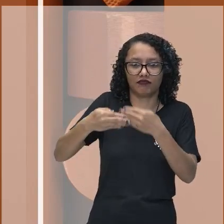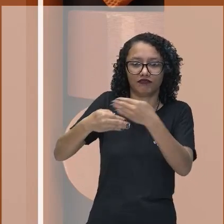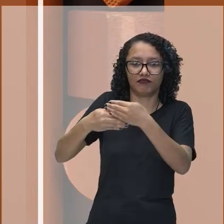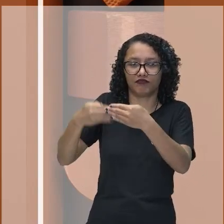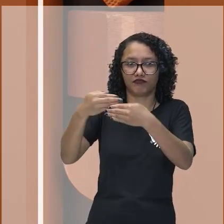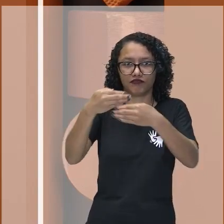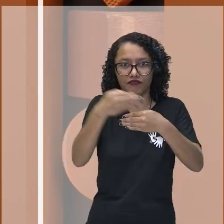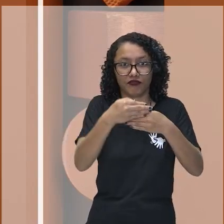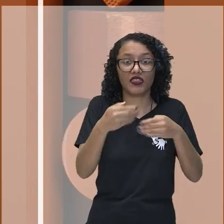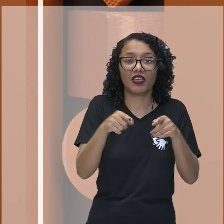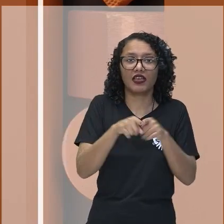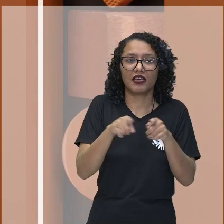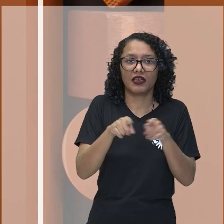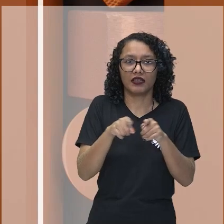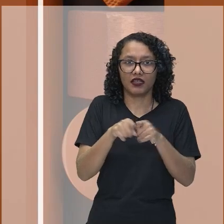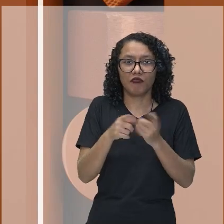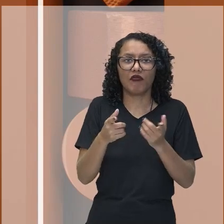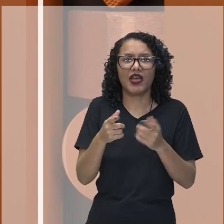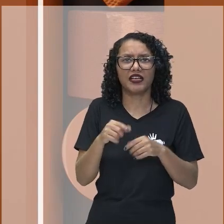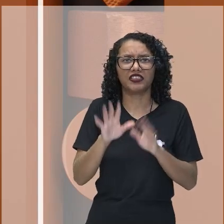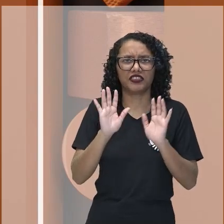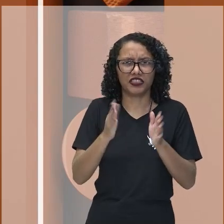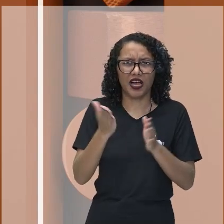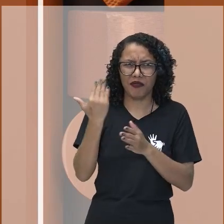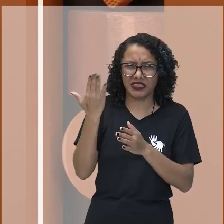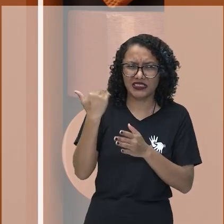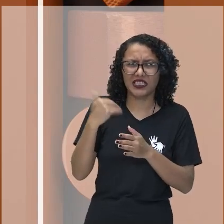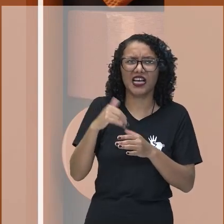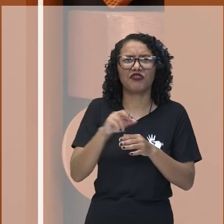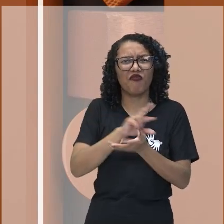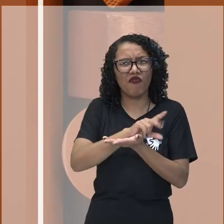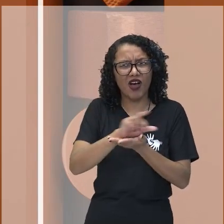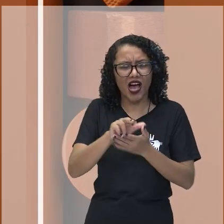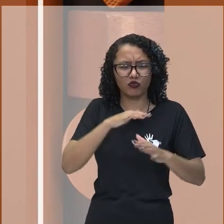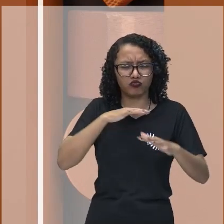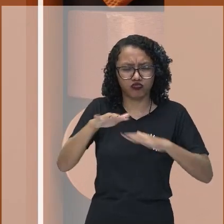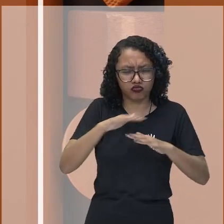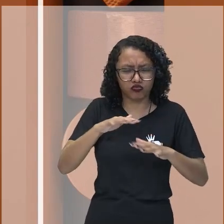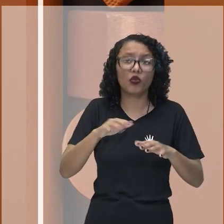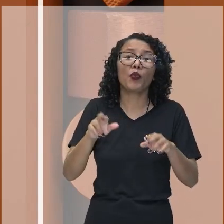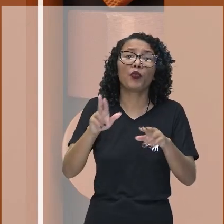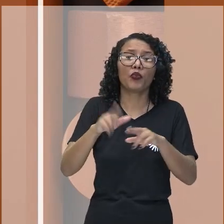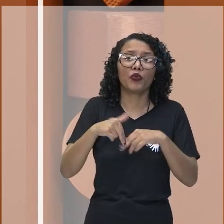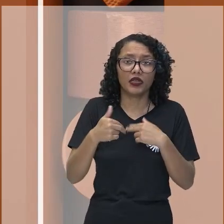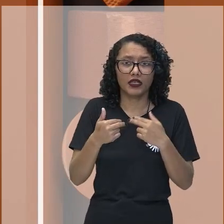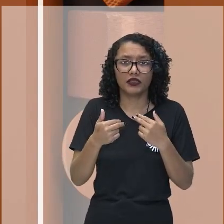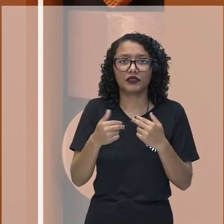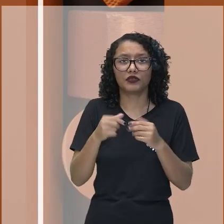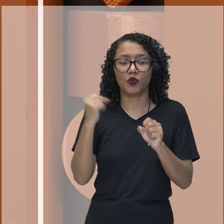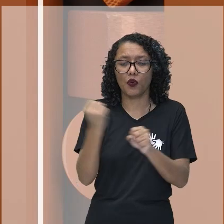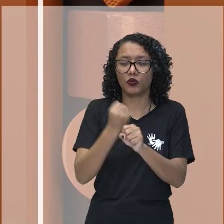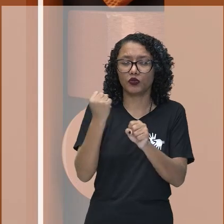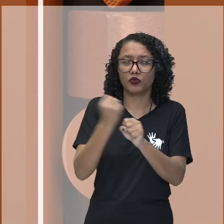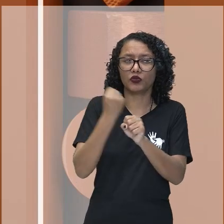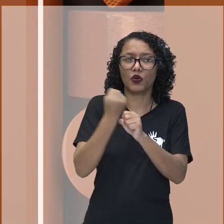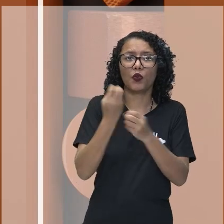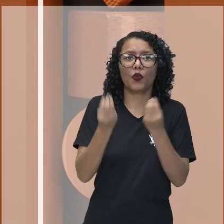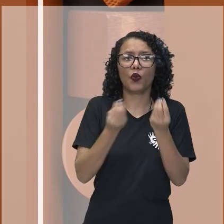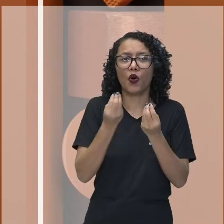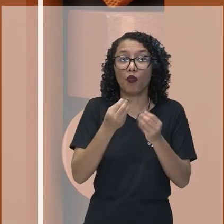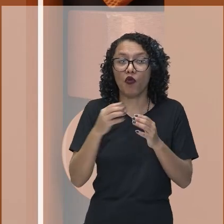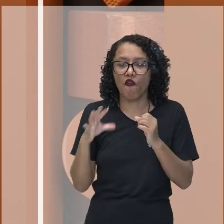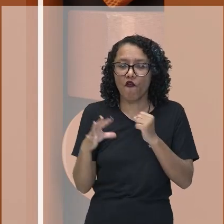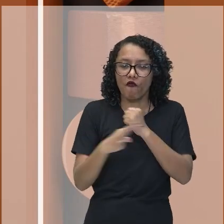várias situações relacionadas a terremotos, ele acaba tendo as suas construções já voltadas para, né,